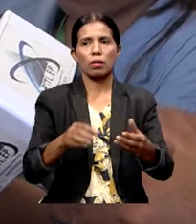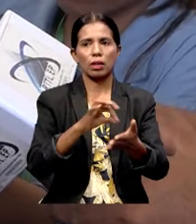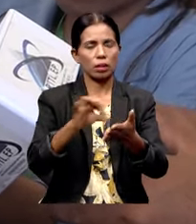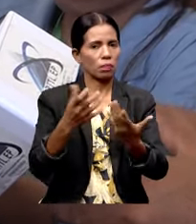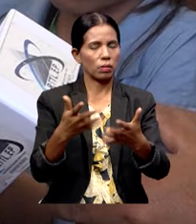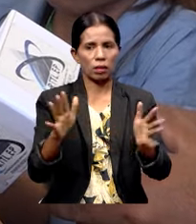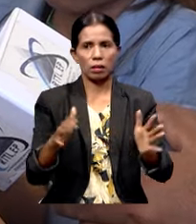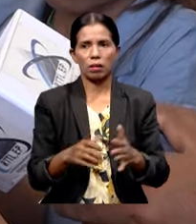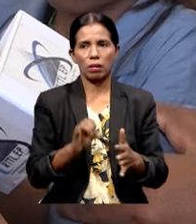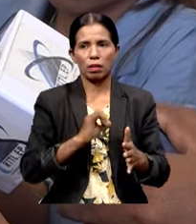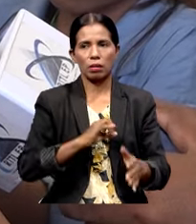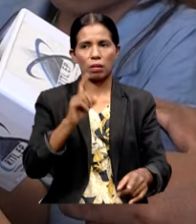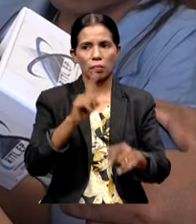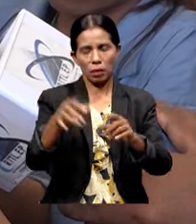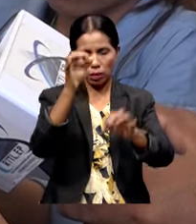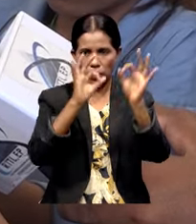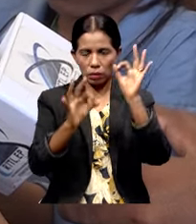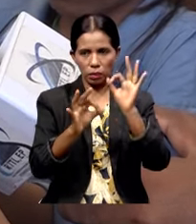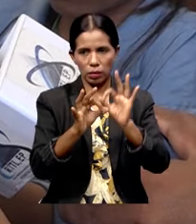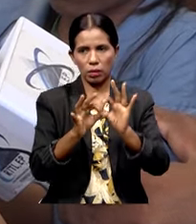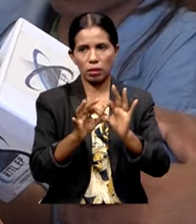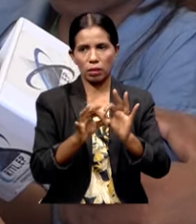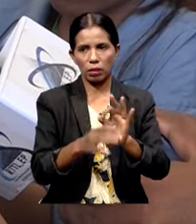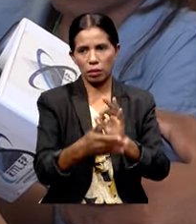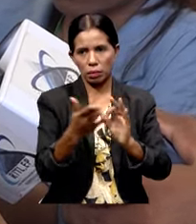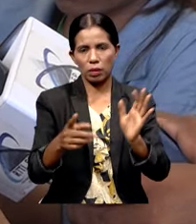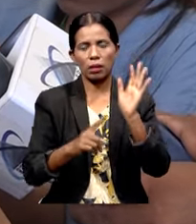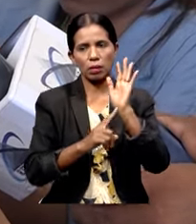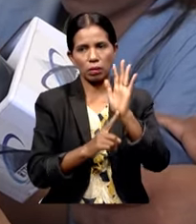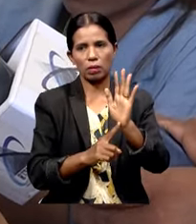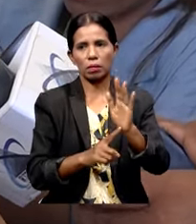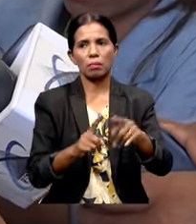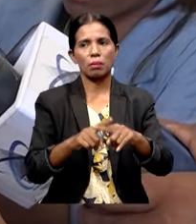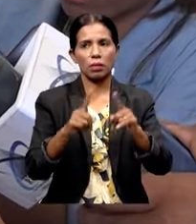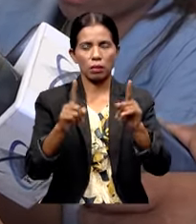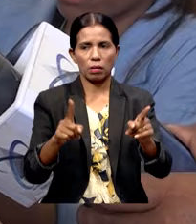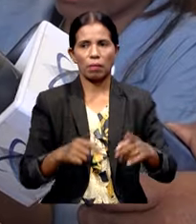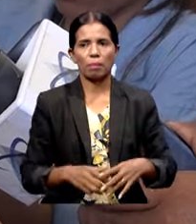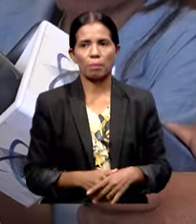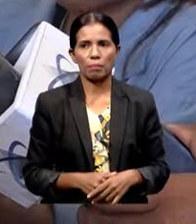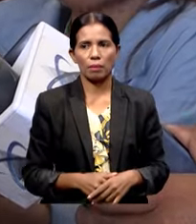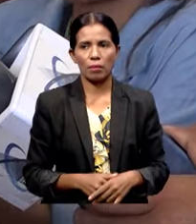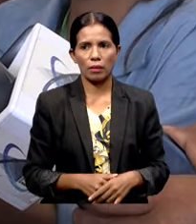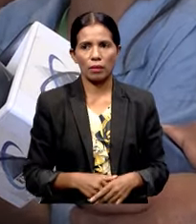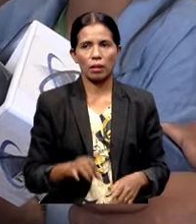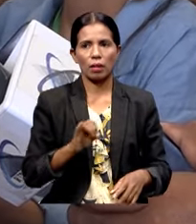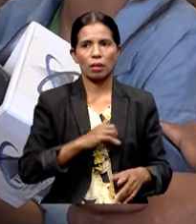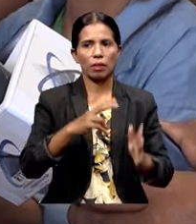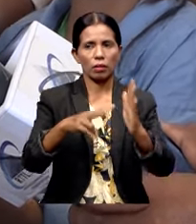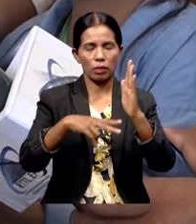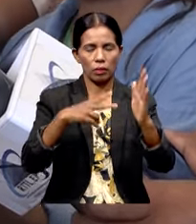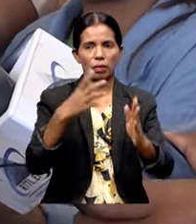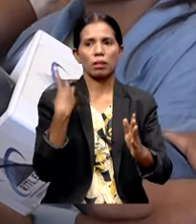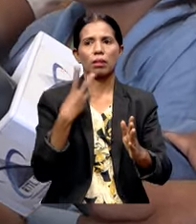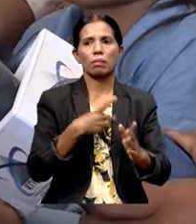laya. Hau la bela fier buat tidak ke isera itu bawa sira mak fuhate ne mai fo mai ya. Evidence vidi hau mas bela hal evidence di vidi